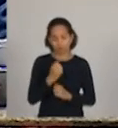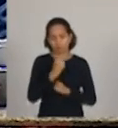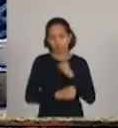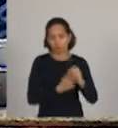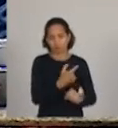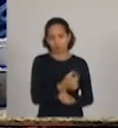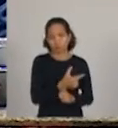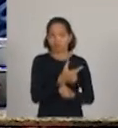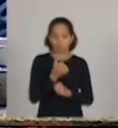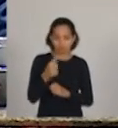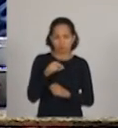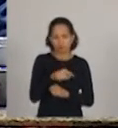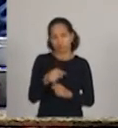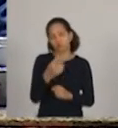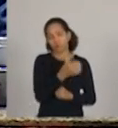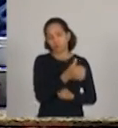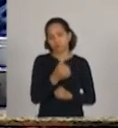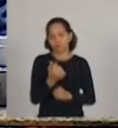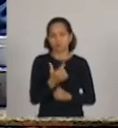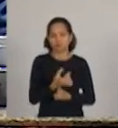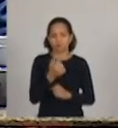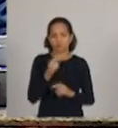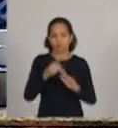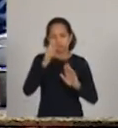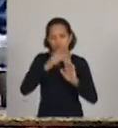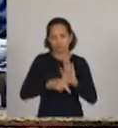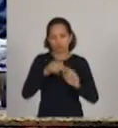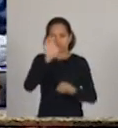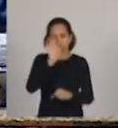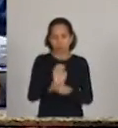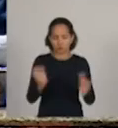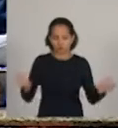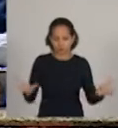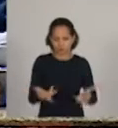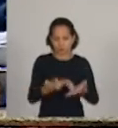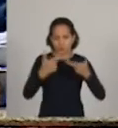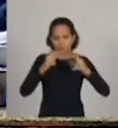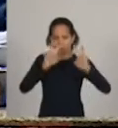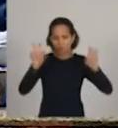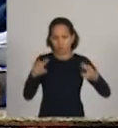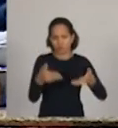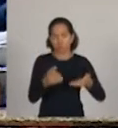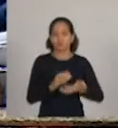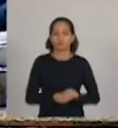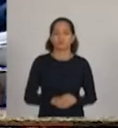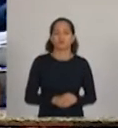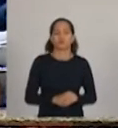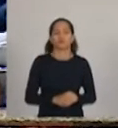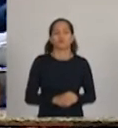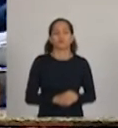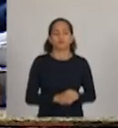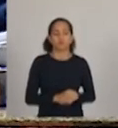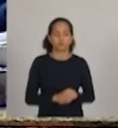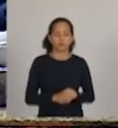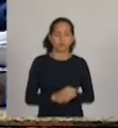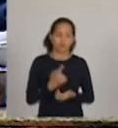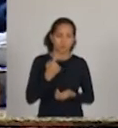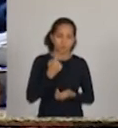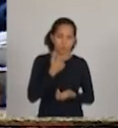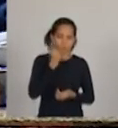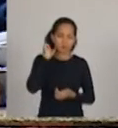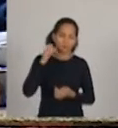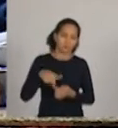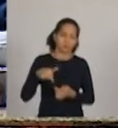da mensagem governamental número 66-2021, institui programa estadual qualificar. Na sessão anterior, o